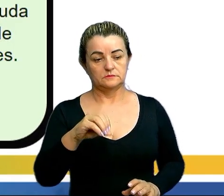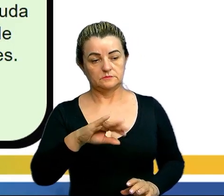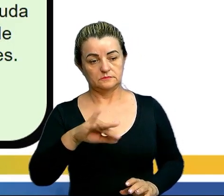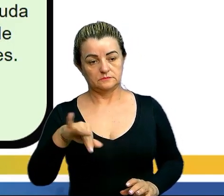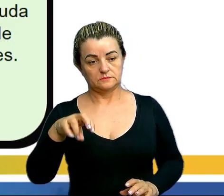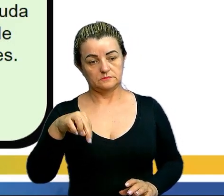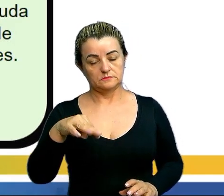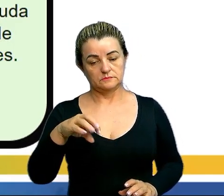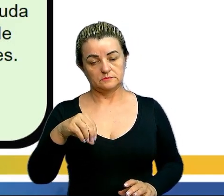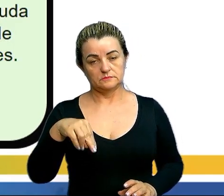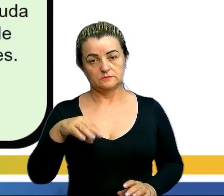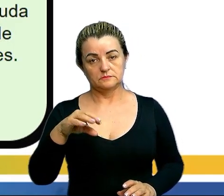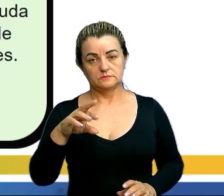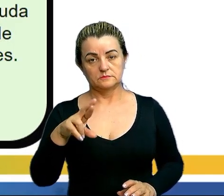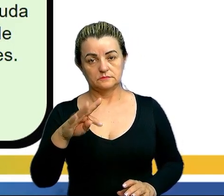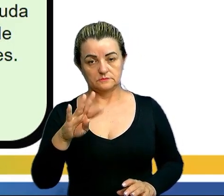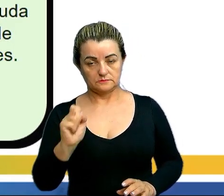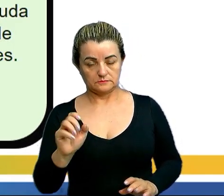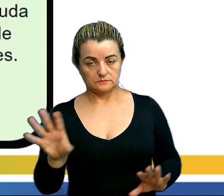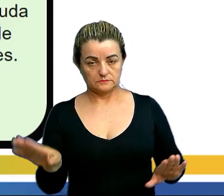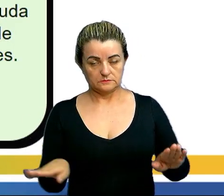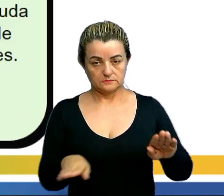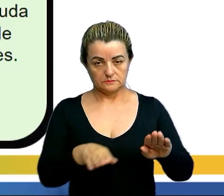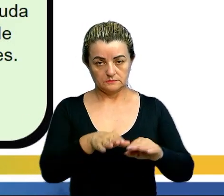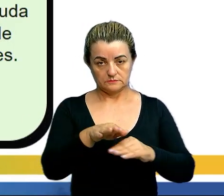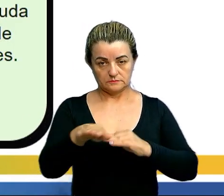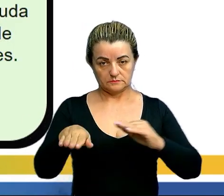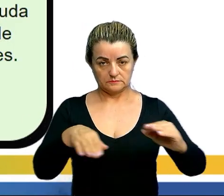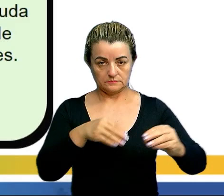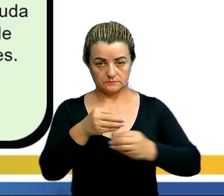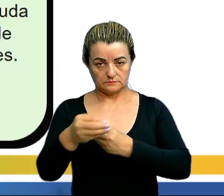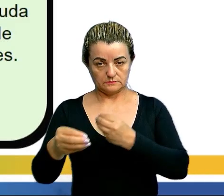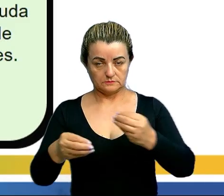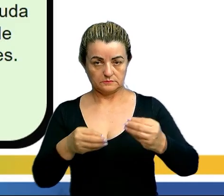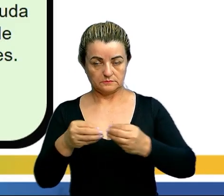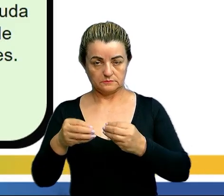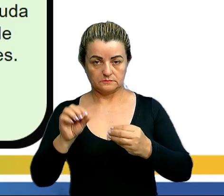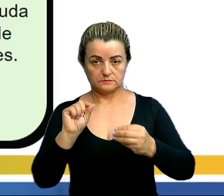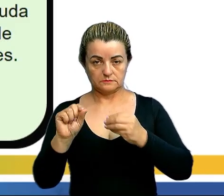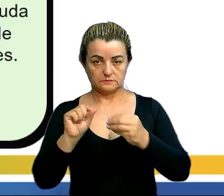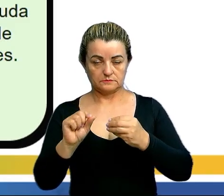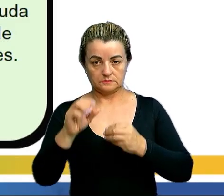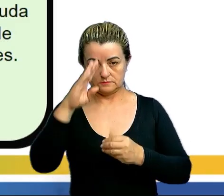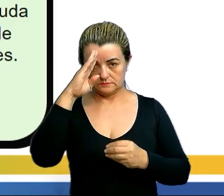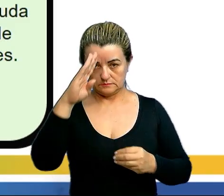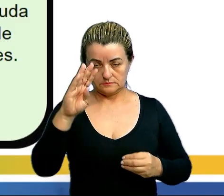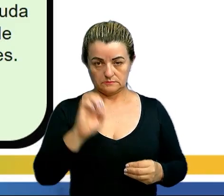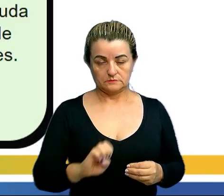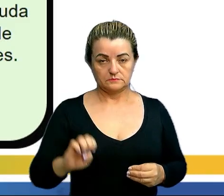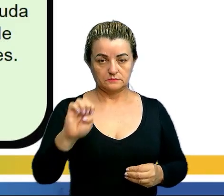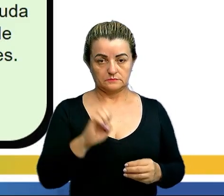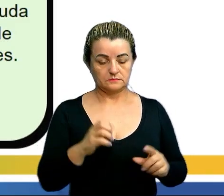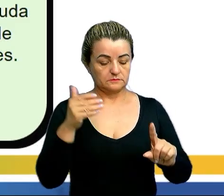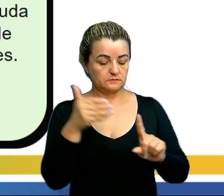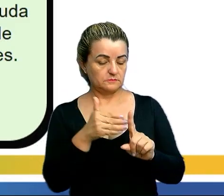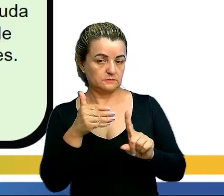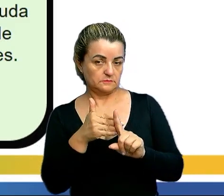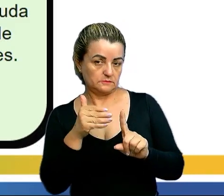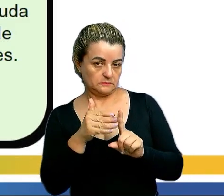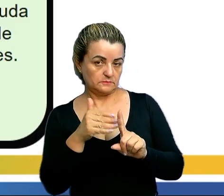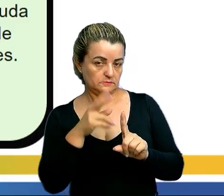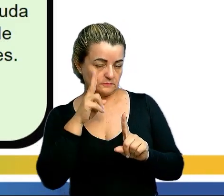49, entre os países capitalistas, principalmente, né, os países europeus, cujo objetivo, como o nome